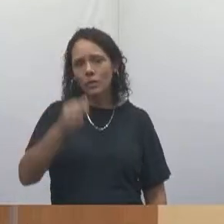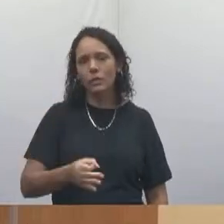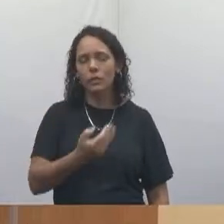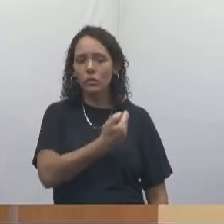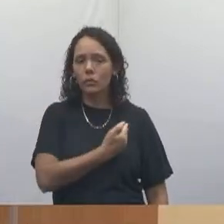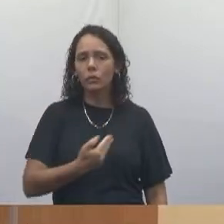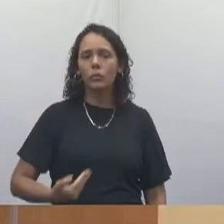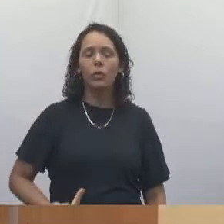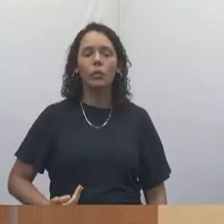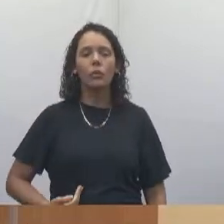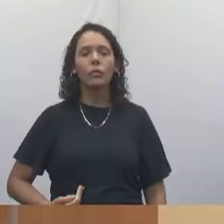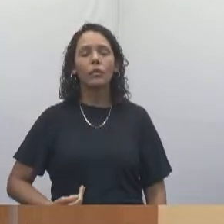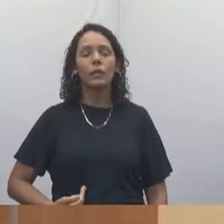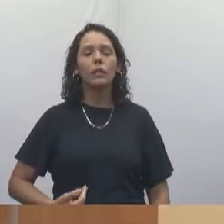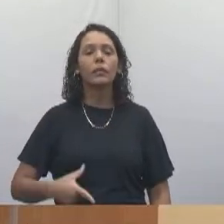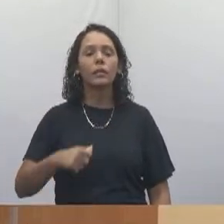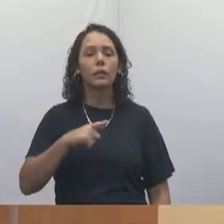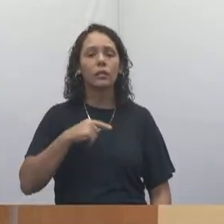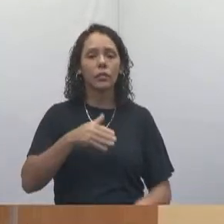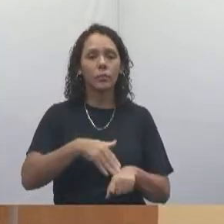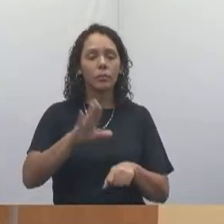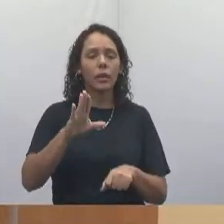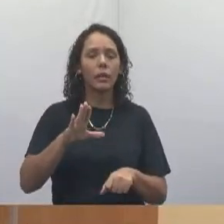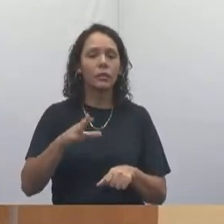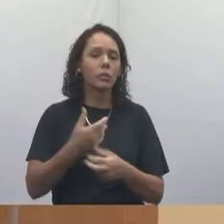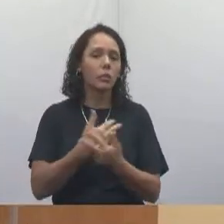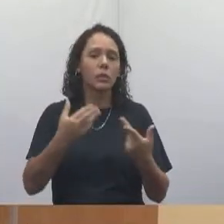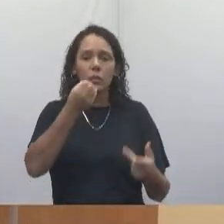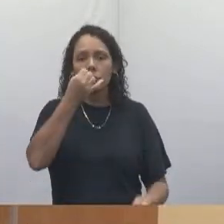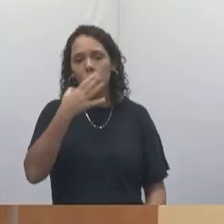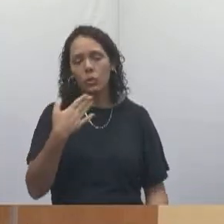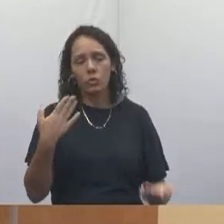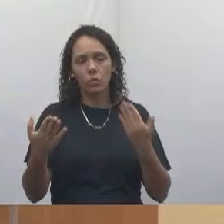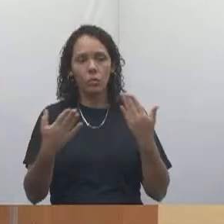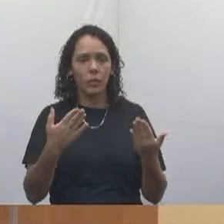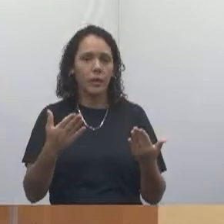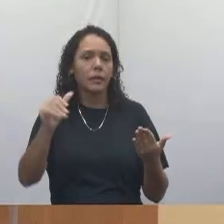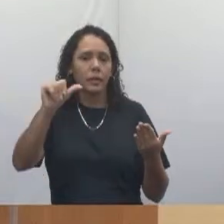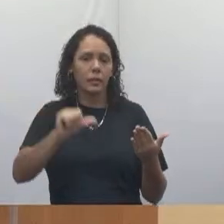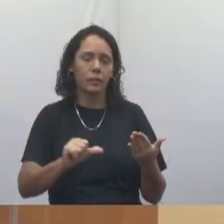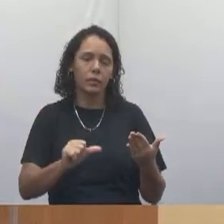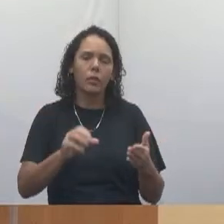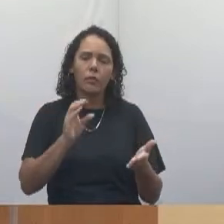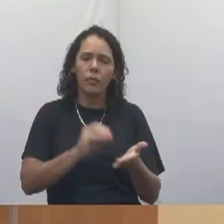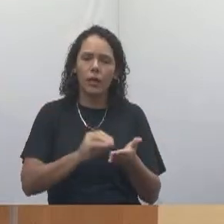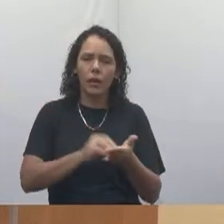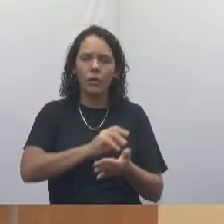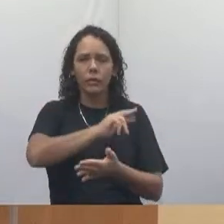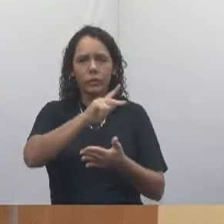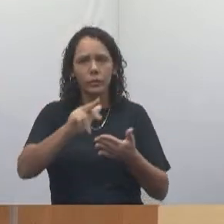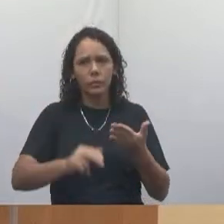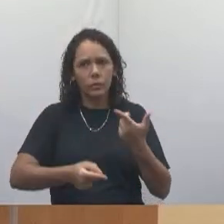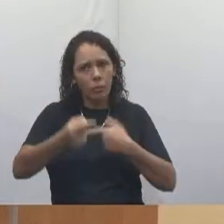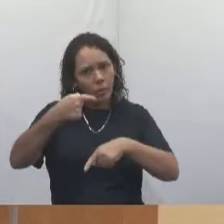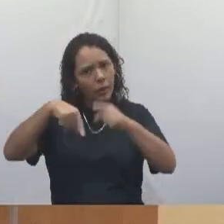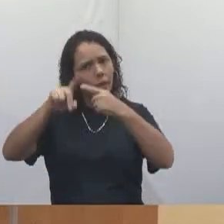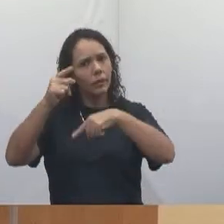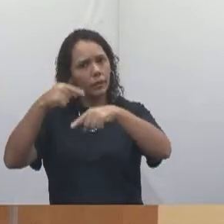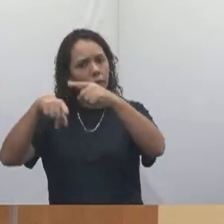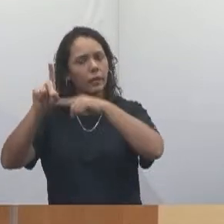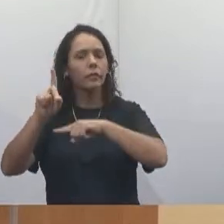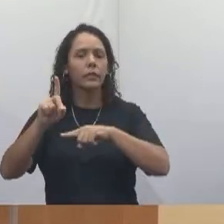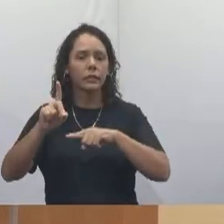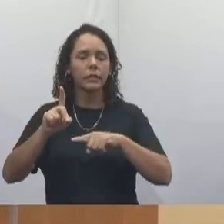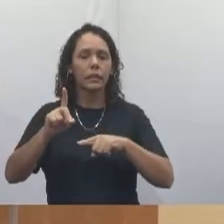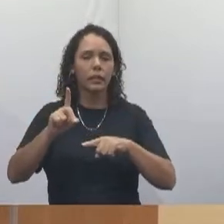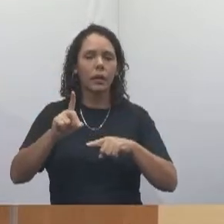ele teve mais acerto do que erro. É claro que ainda falta muitas coisas para a gente avançar aqui na nossa cidade, não tenho dúvida